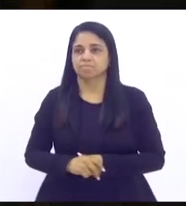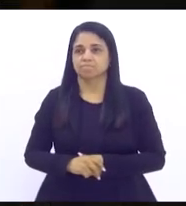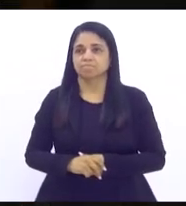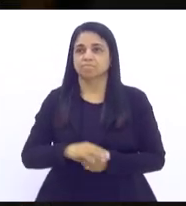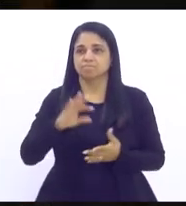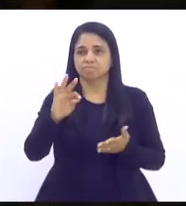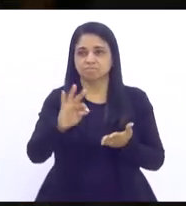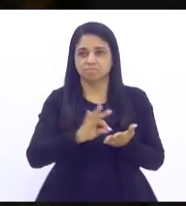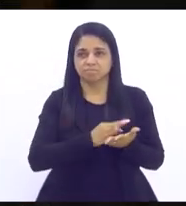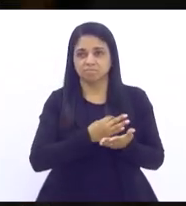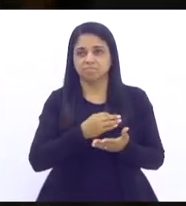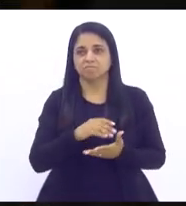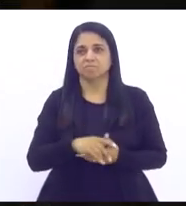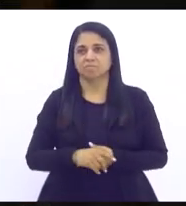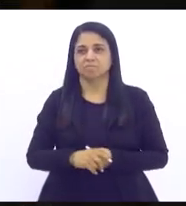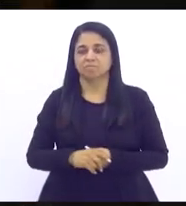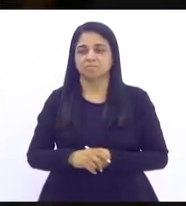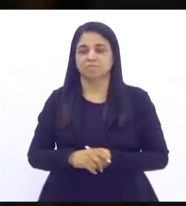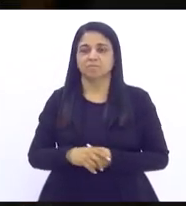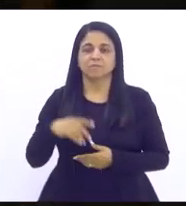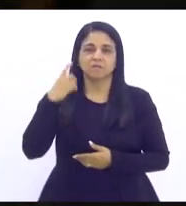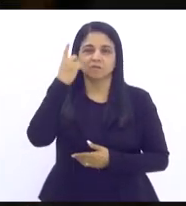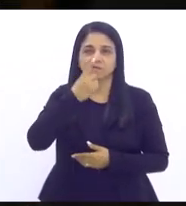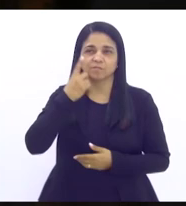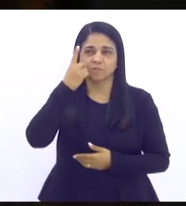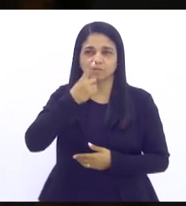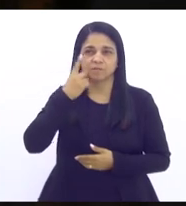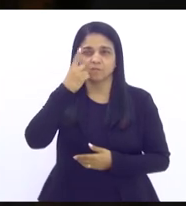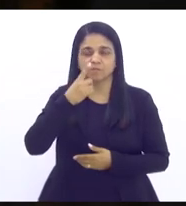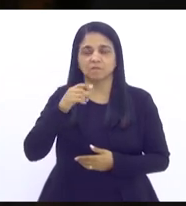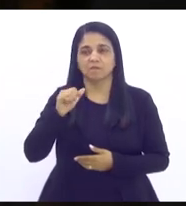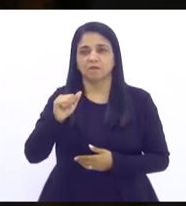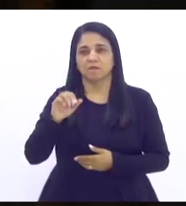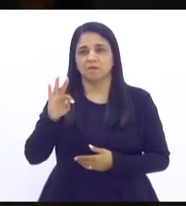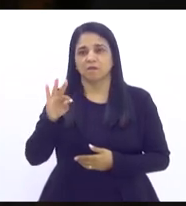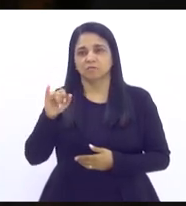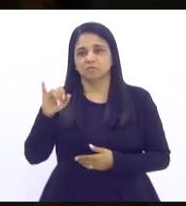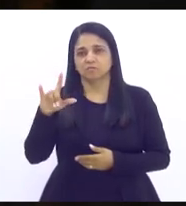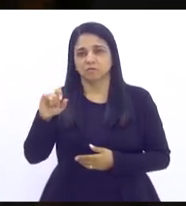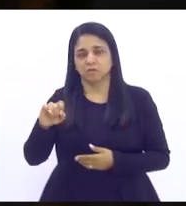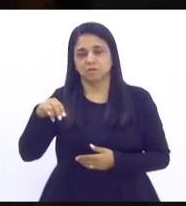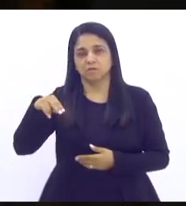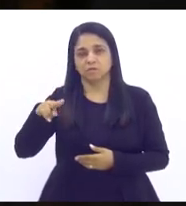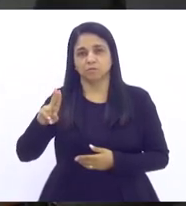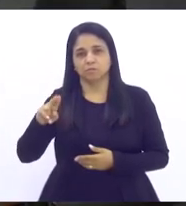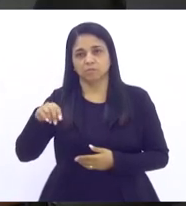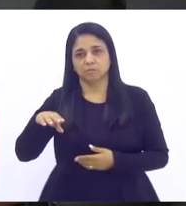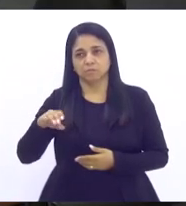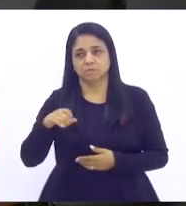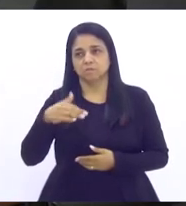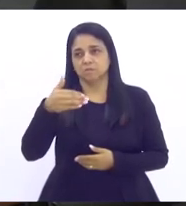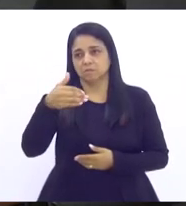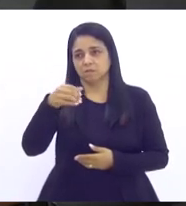Próximo orador inscrito é o nobre deputado Átila Nunes, que dispõe de 10 minutos.